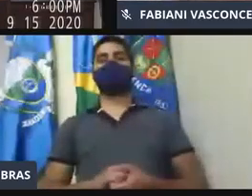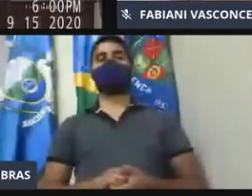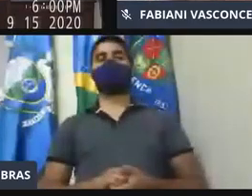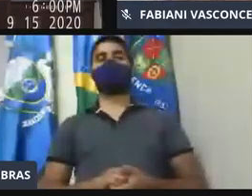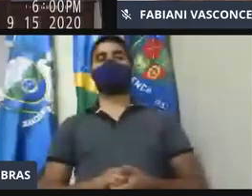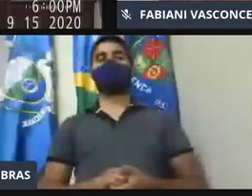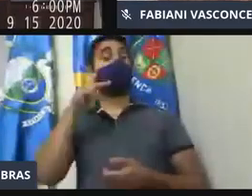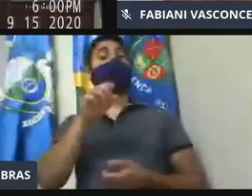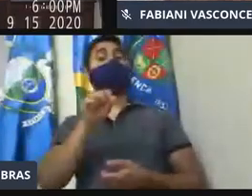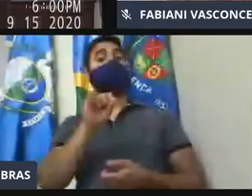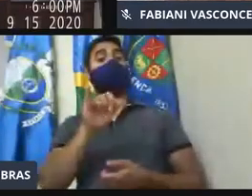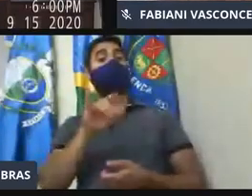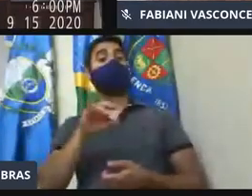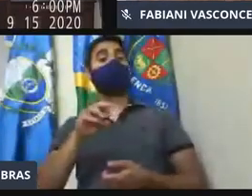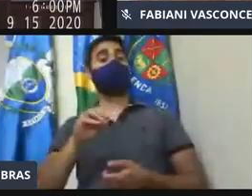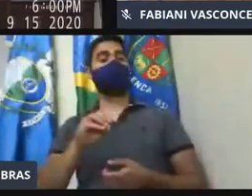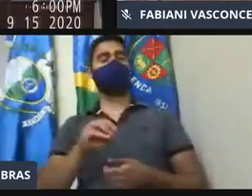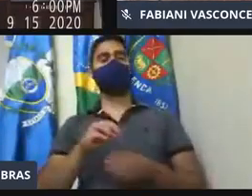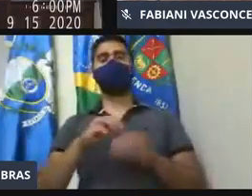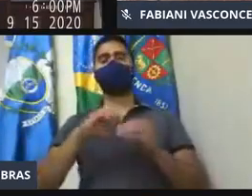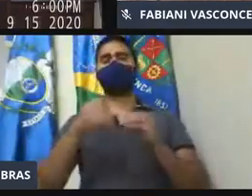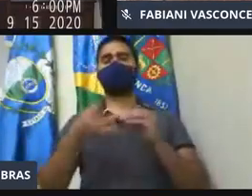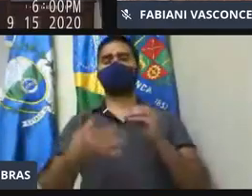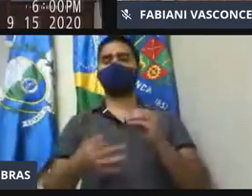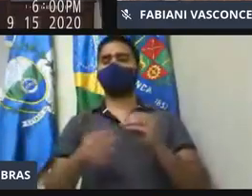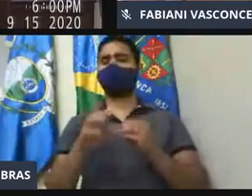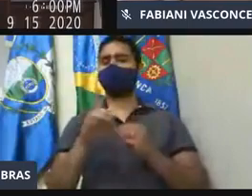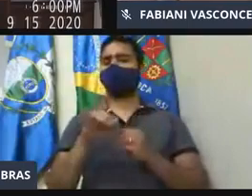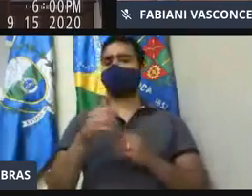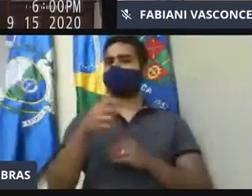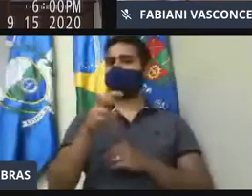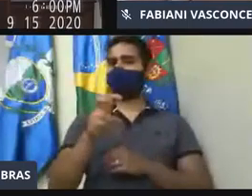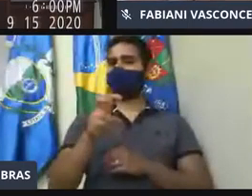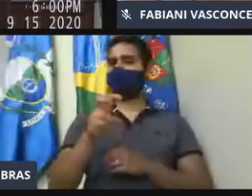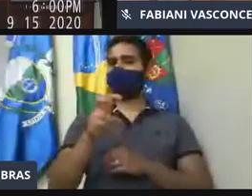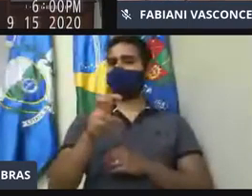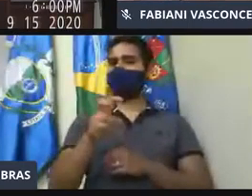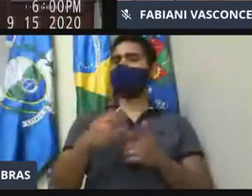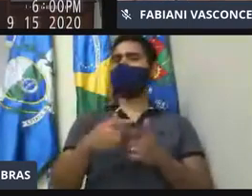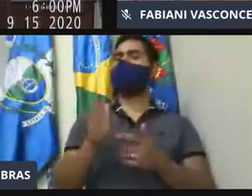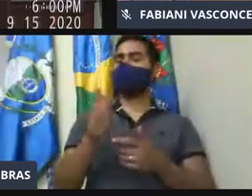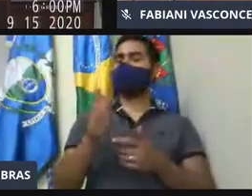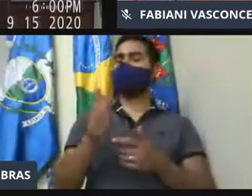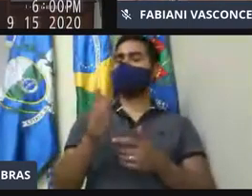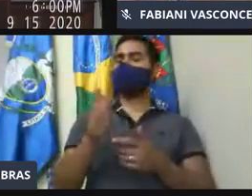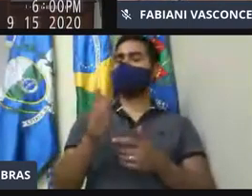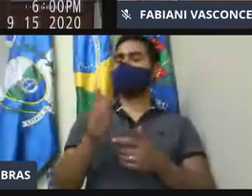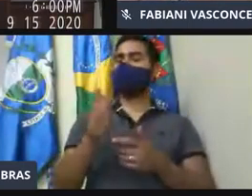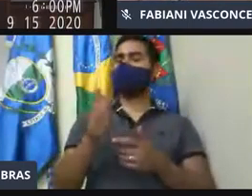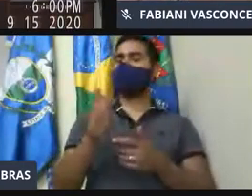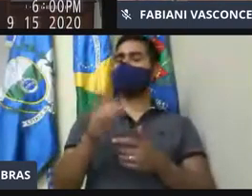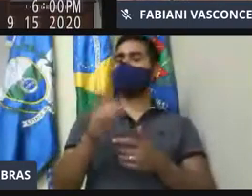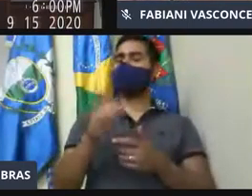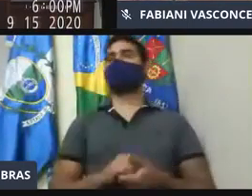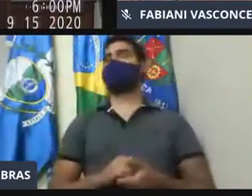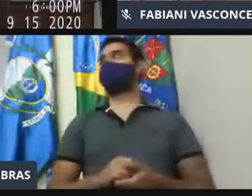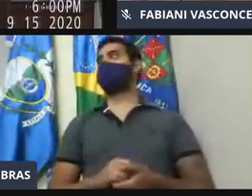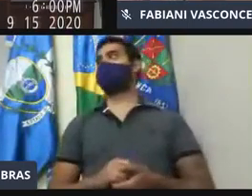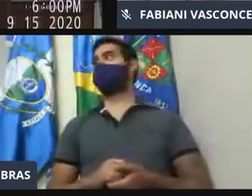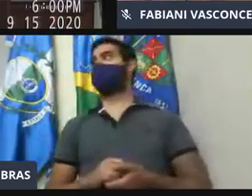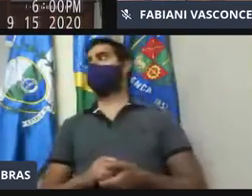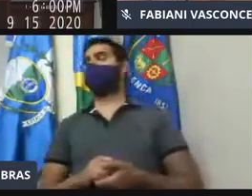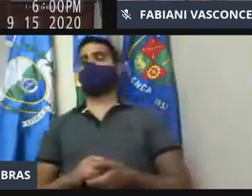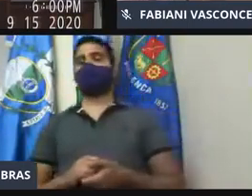do dia 15 em razão de estar cumprindo a agenda previamente estabelecida. Saldo das sessões, 15 de setembro, vereador Silvio